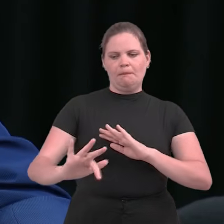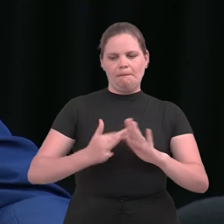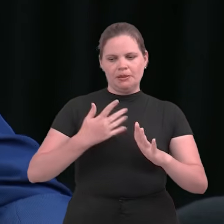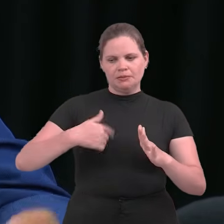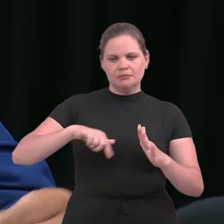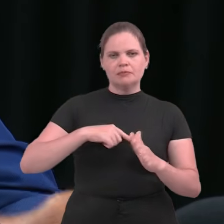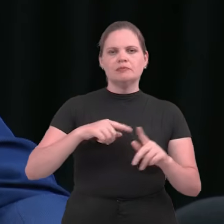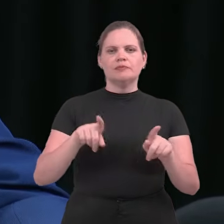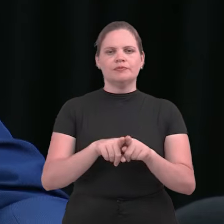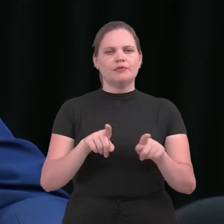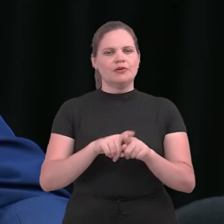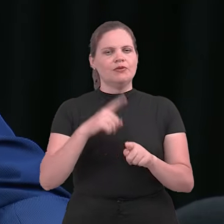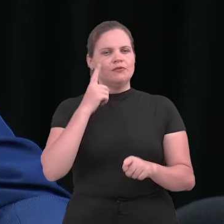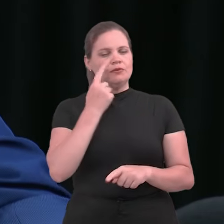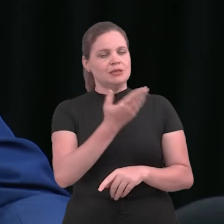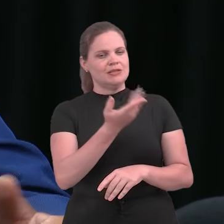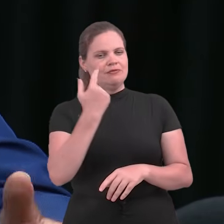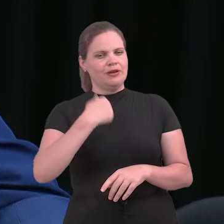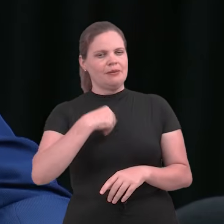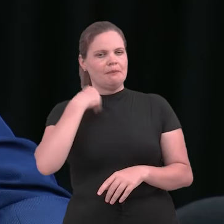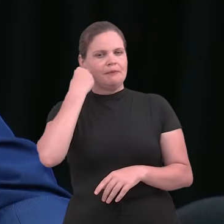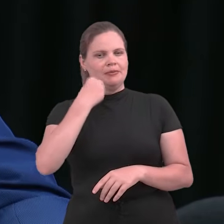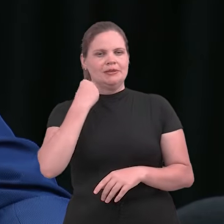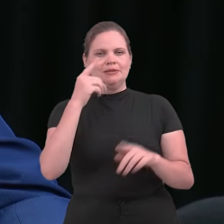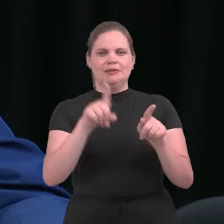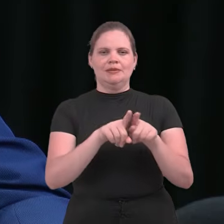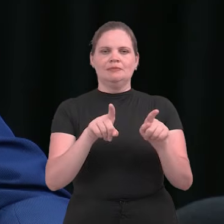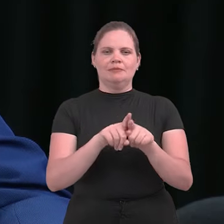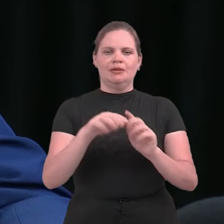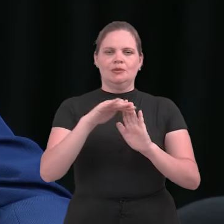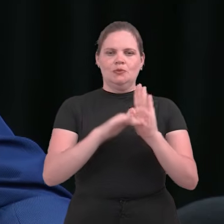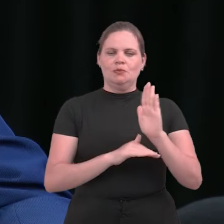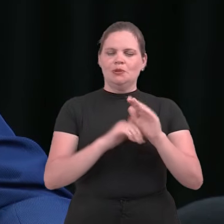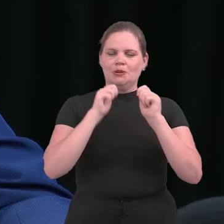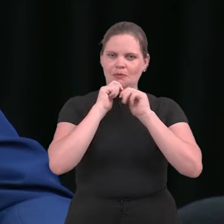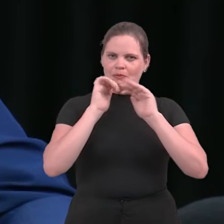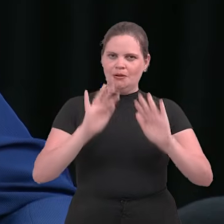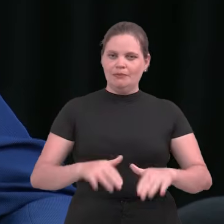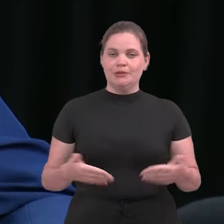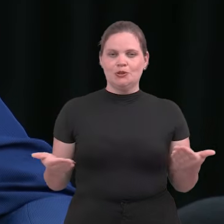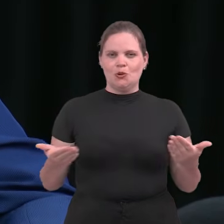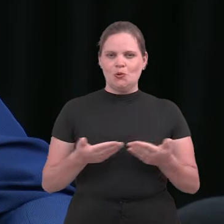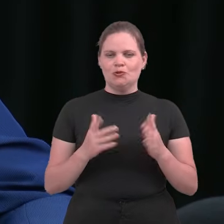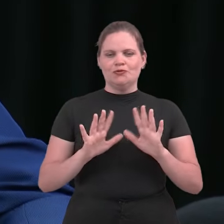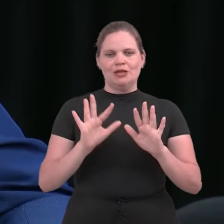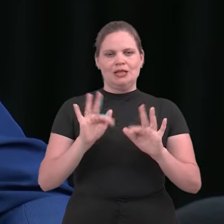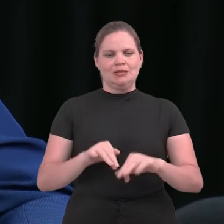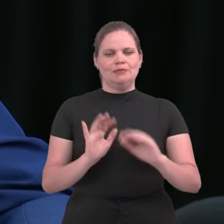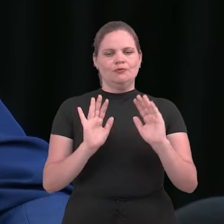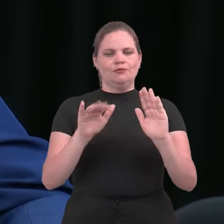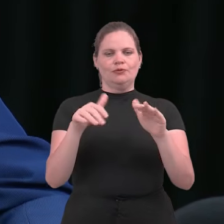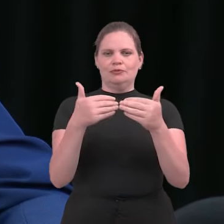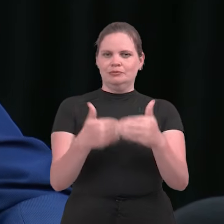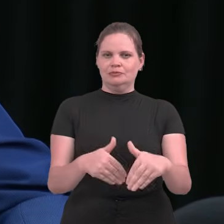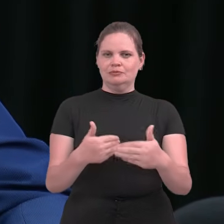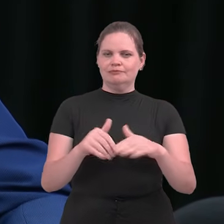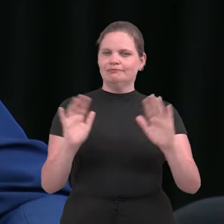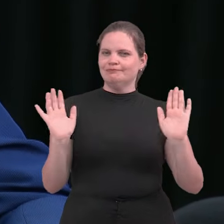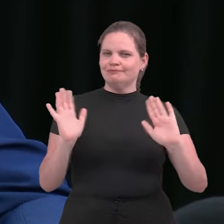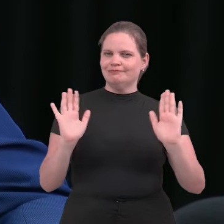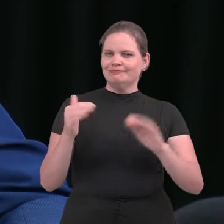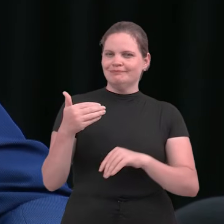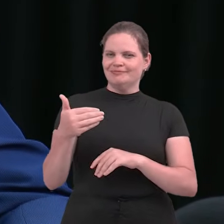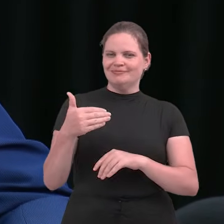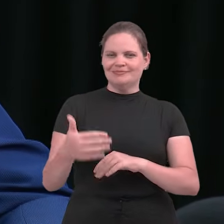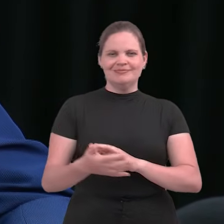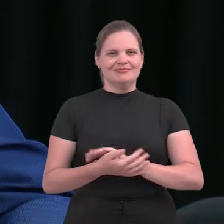participação também no programa. Vai ser uma bênção ter você conosco, tá certo? Então, esse foi o nosso programa Foco nos Concursos de hoje. Até o nosso